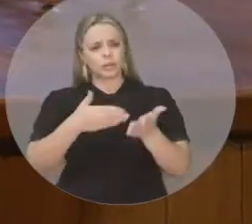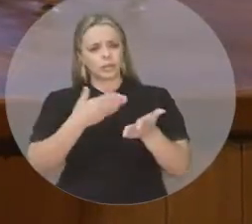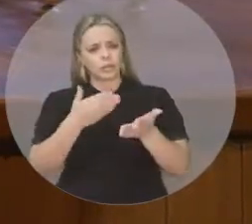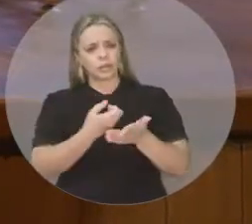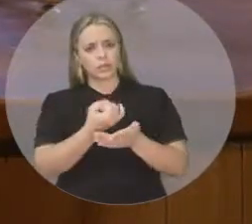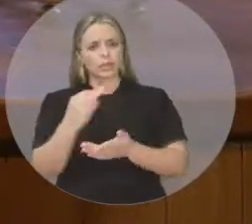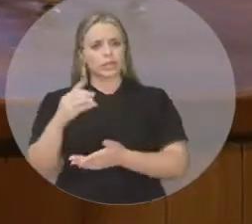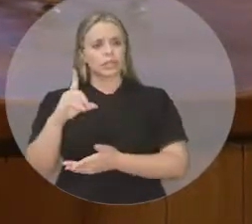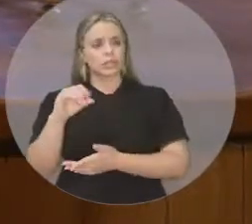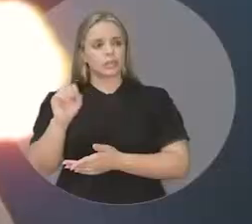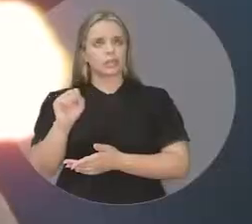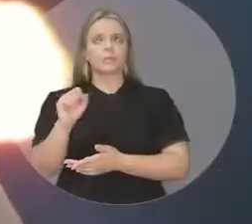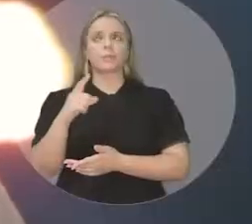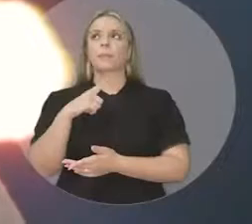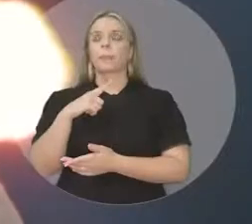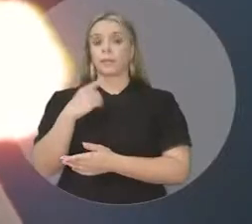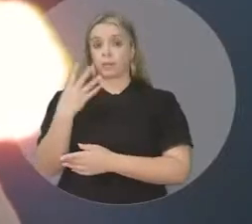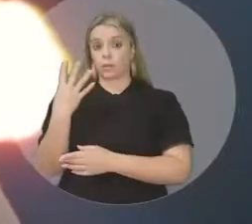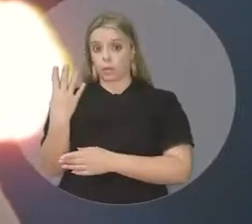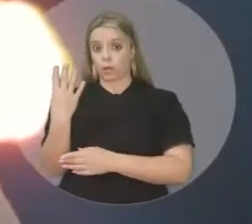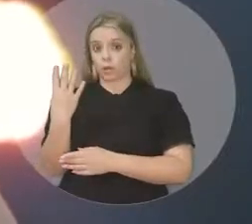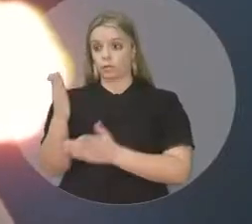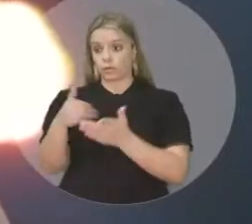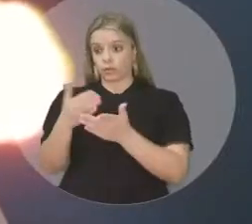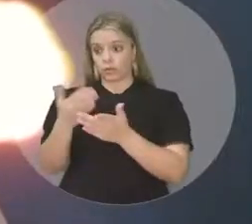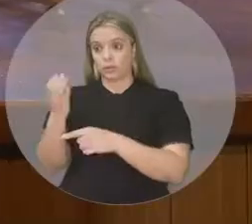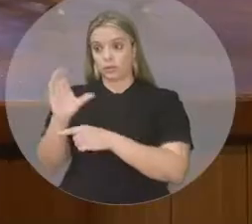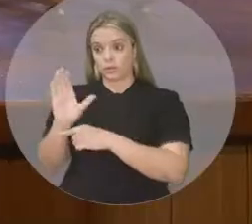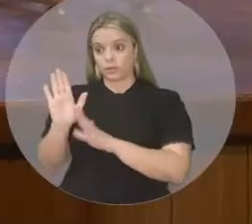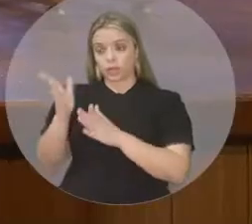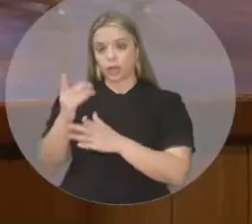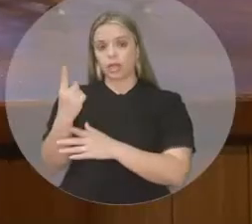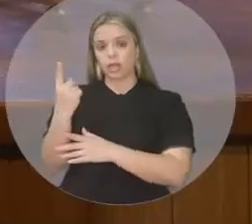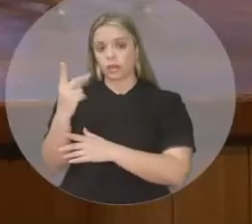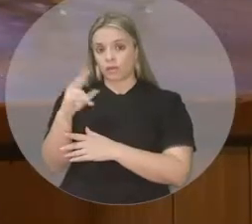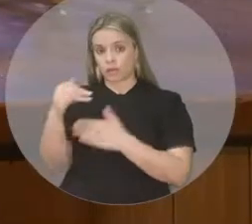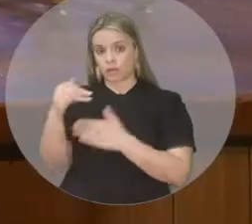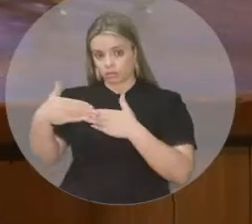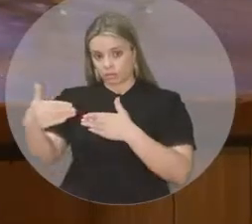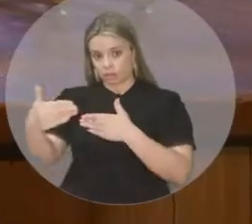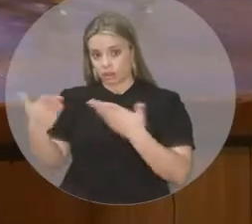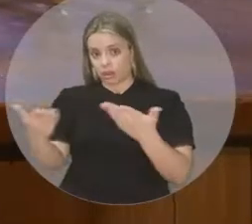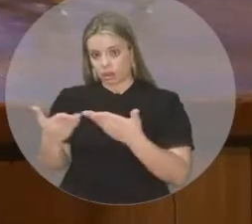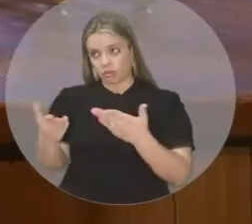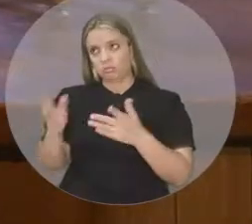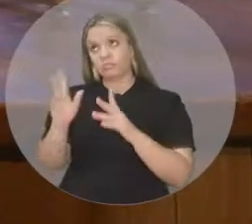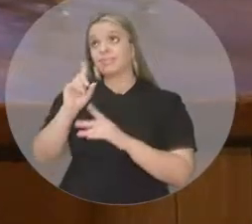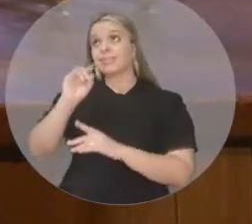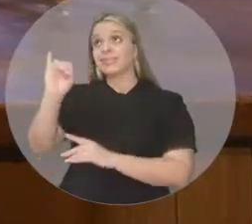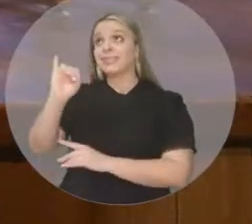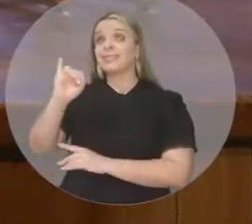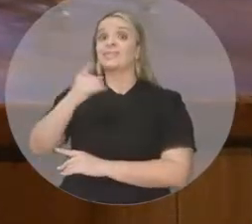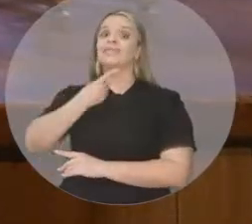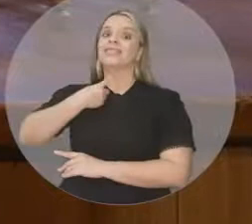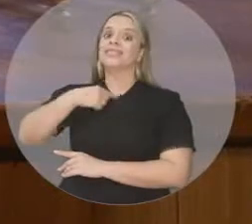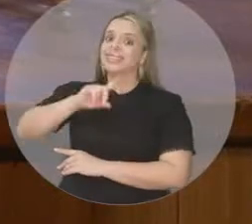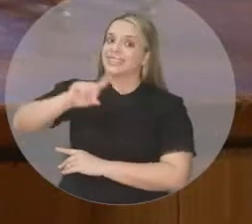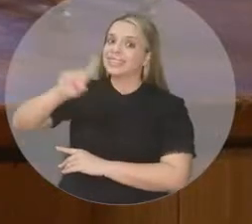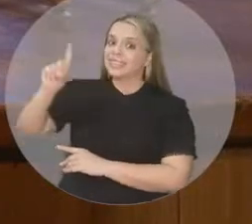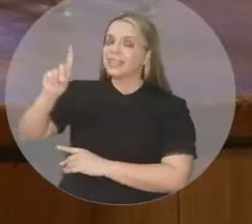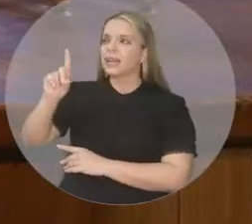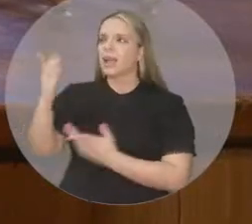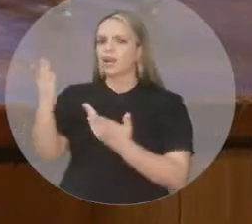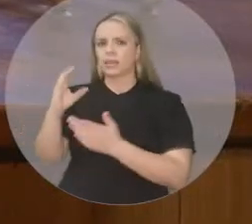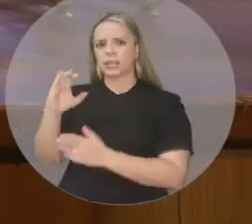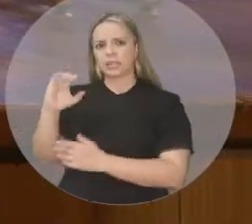Thiago, aproveitar para entender quando vem, para onde vai Desert Punk, que você